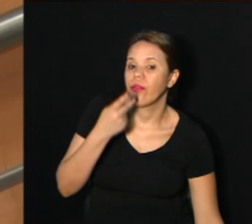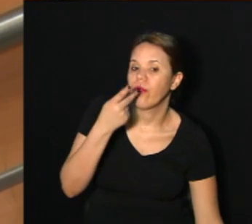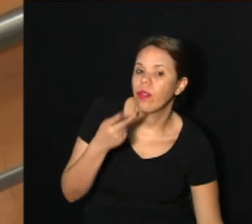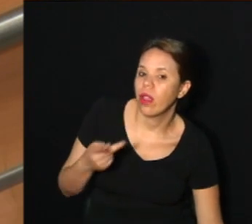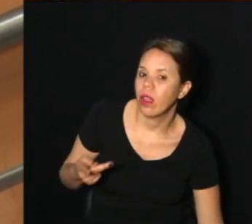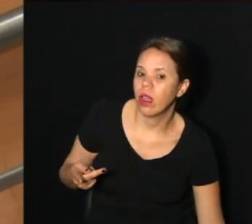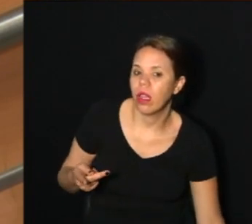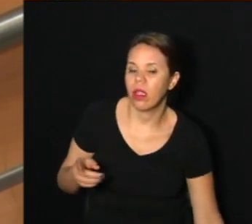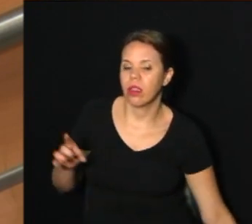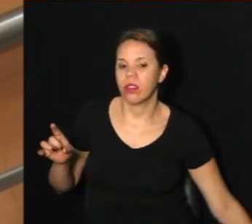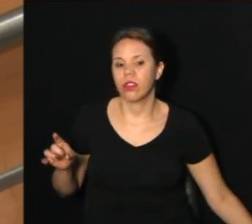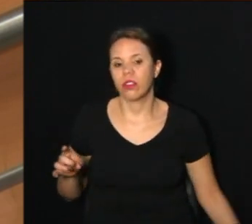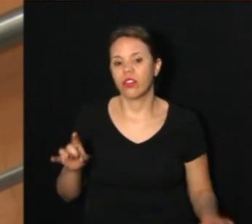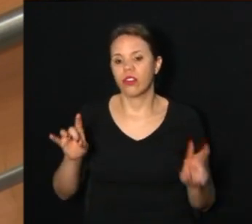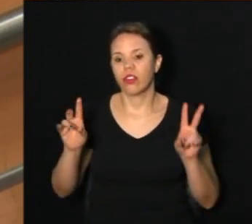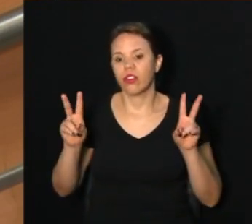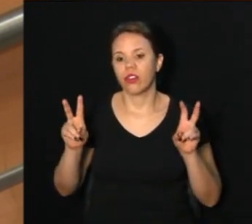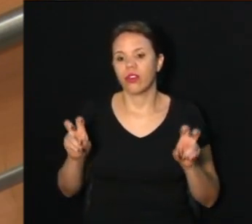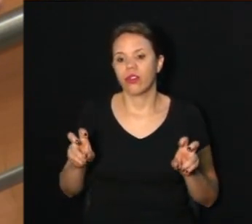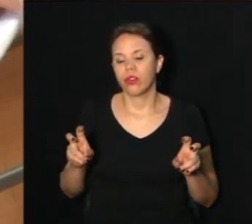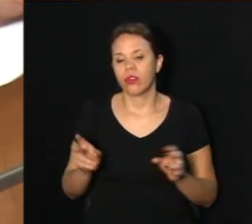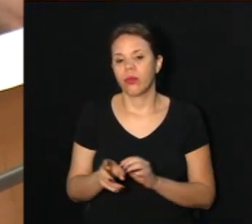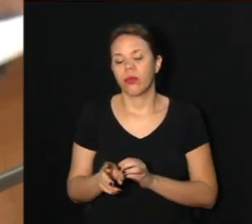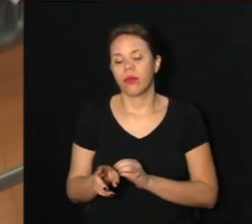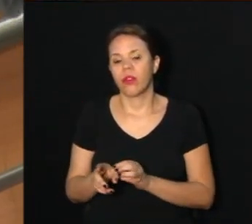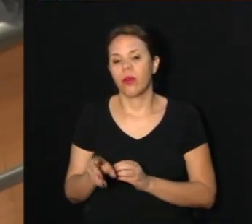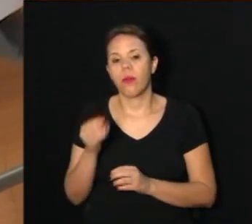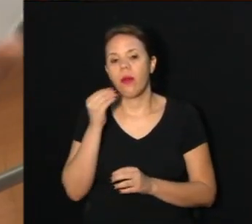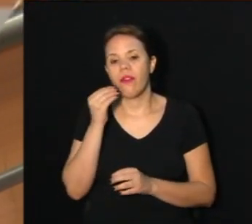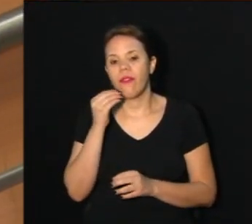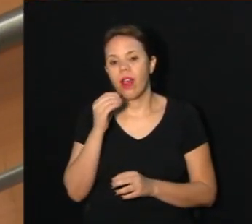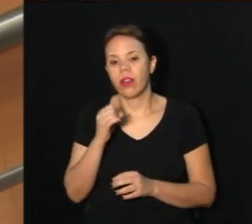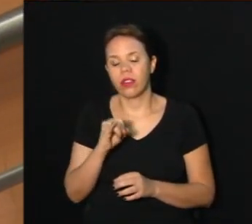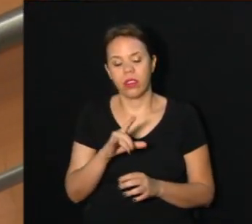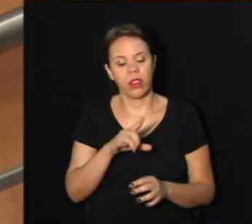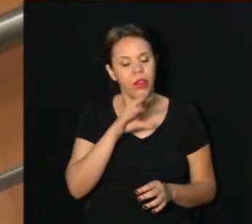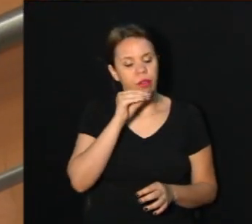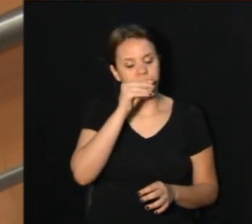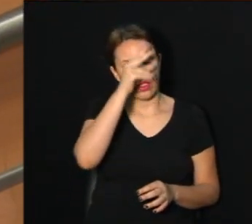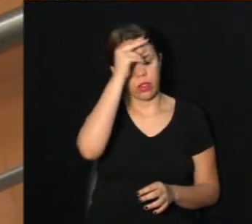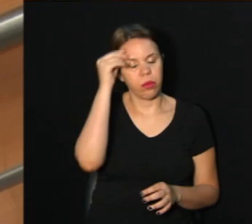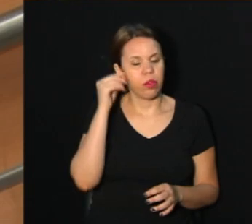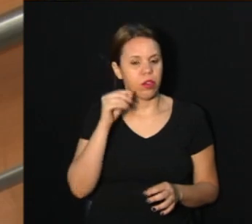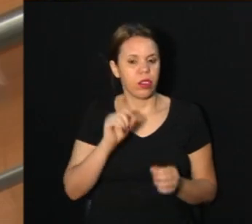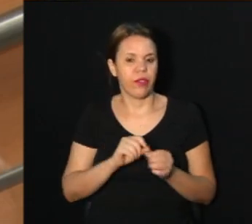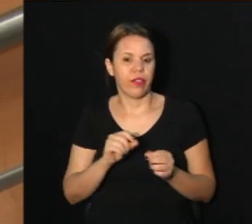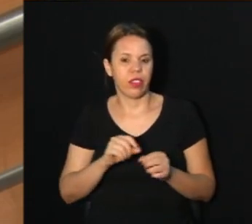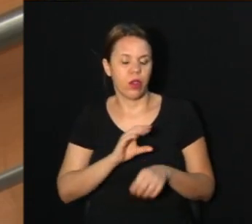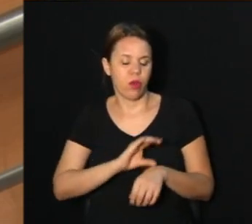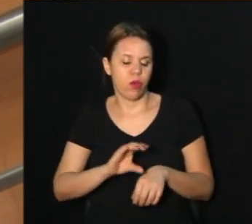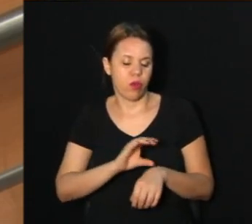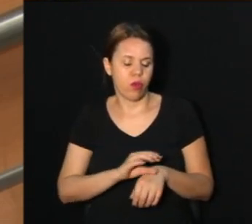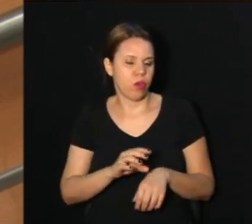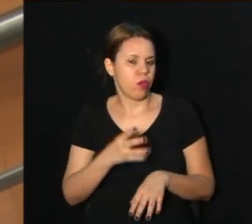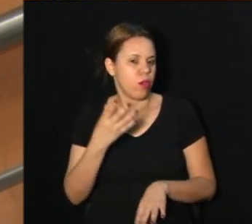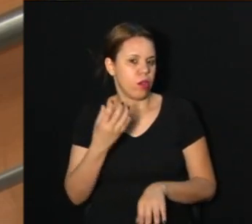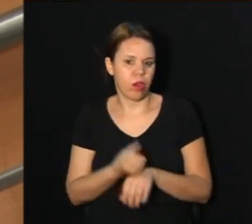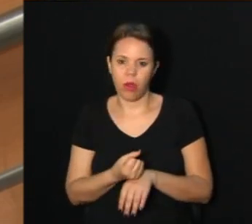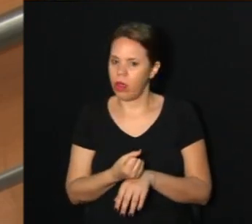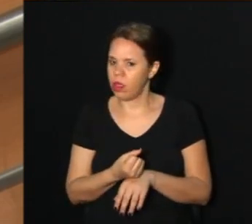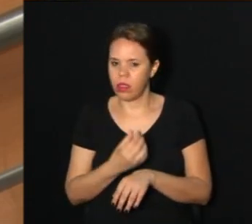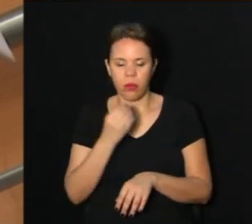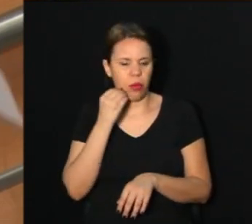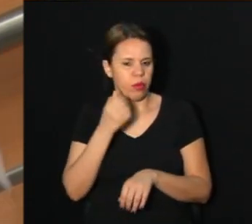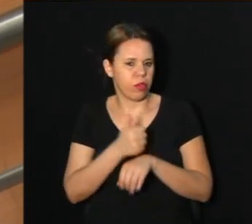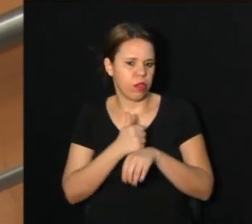a uma promoção, quando o mísero servidor comum tem que fazer um curso de 360 horas e ainda não recebe a promoção,